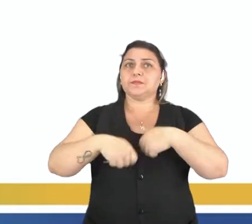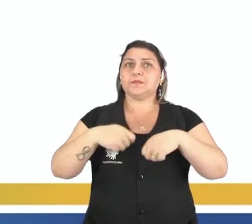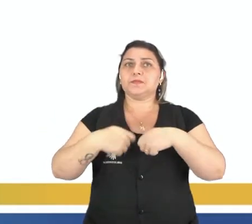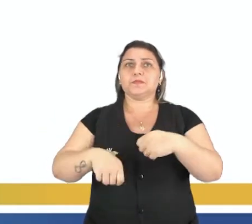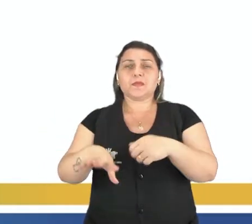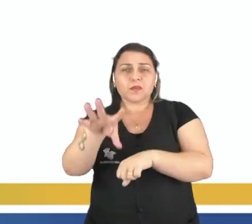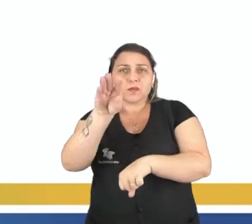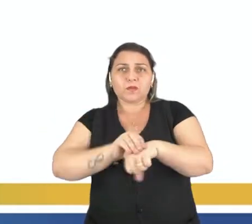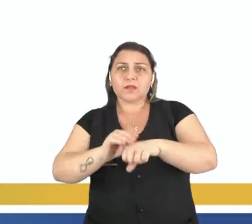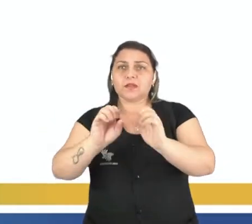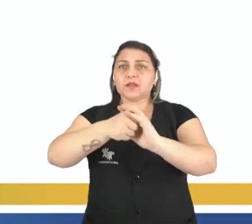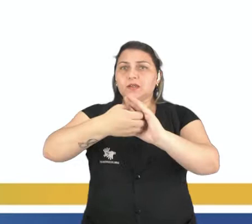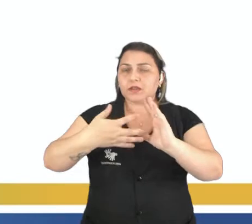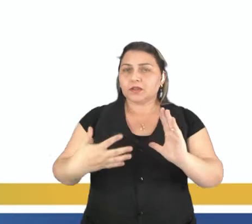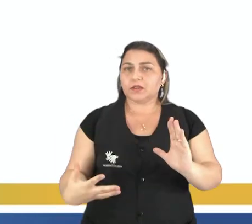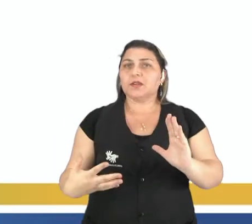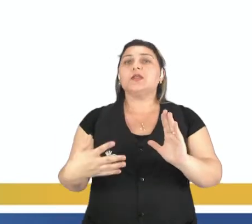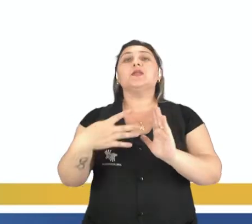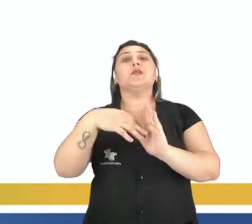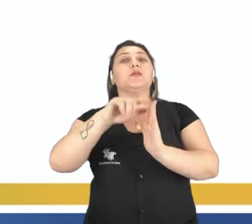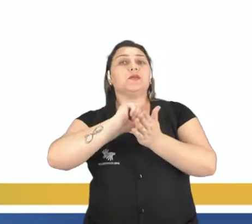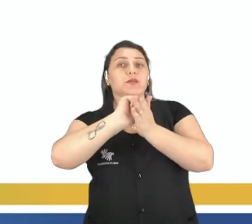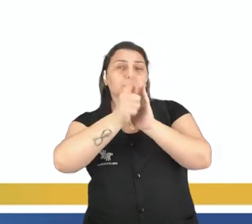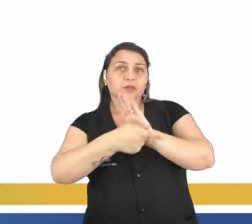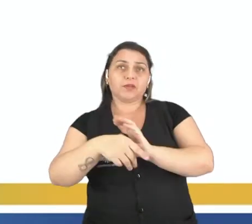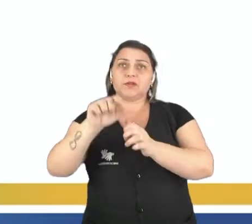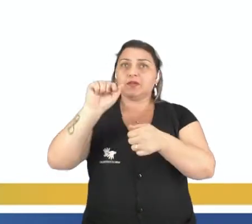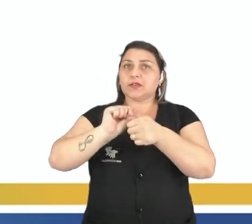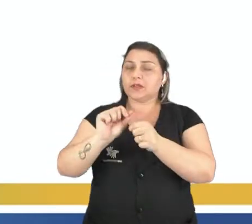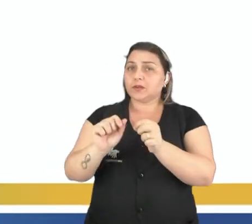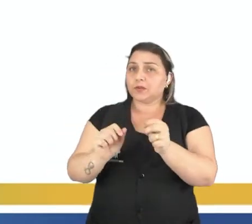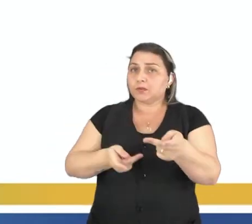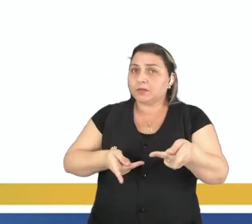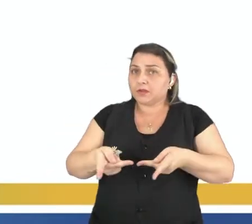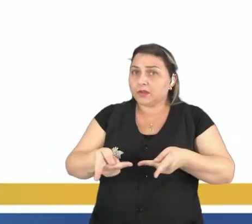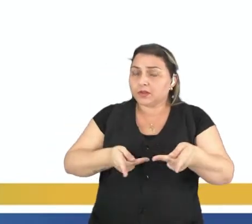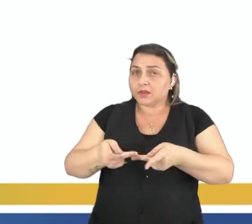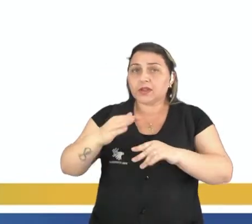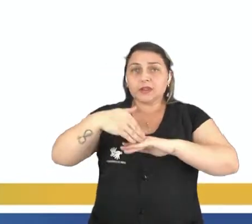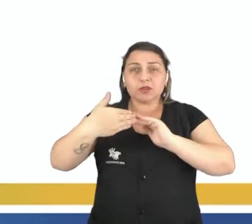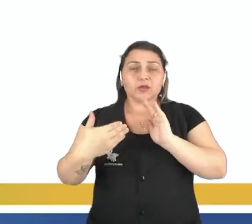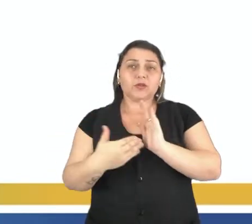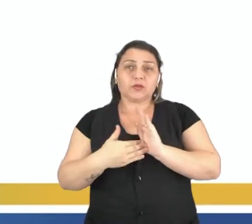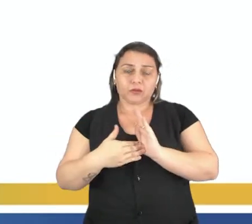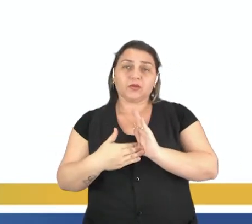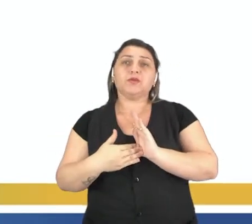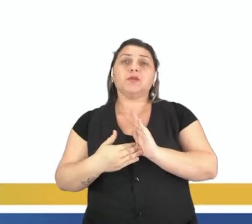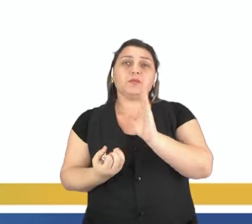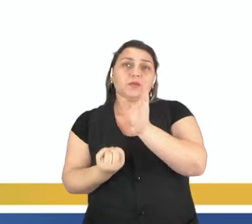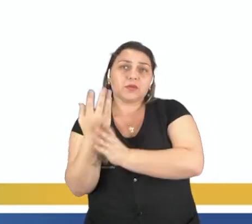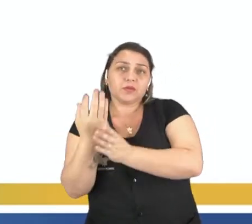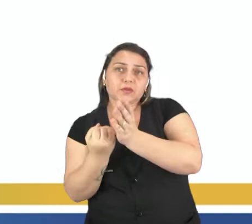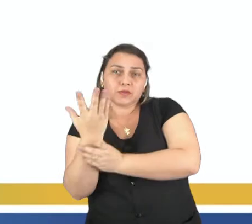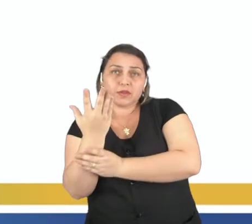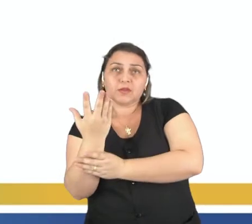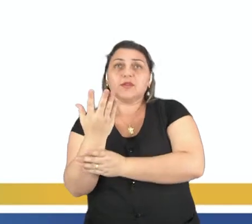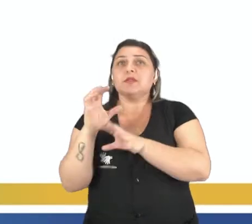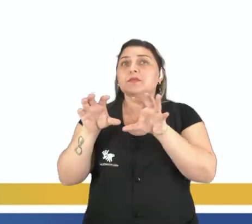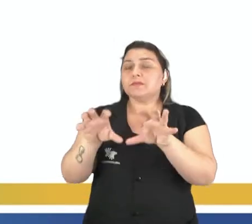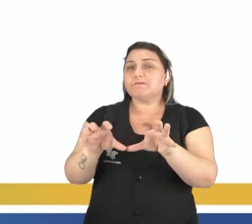de reconhecer características do gênero, fazer um planejamento de todo o processo de produção.